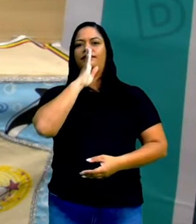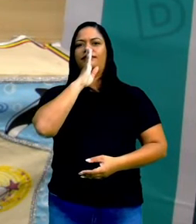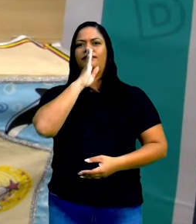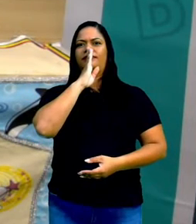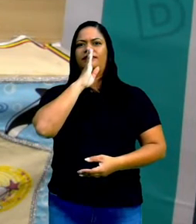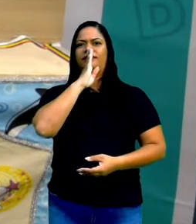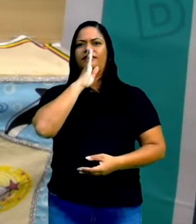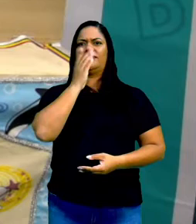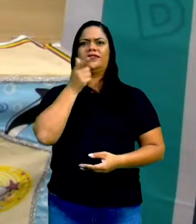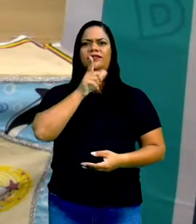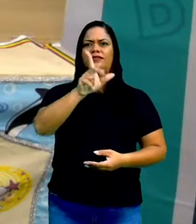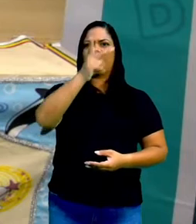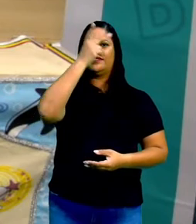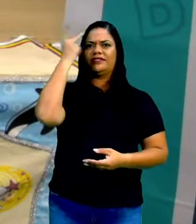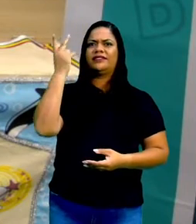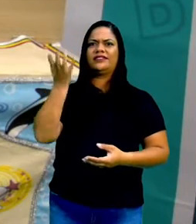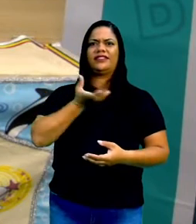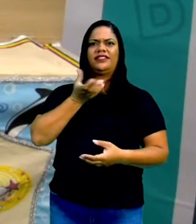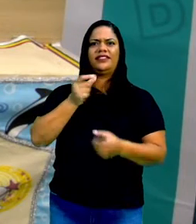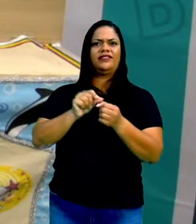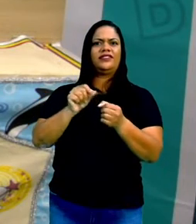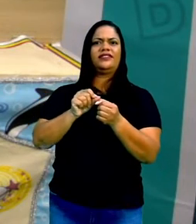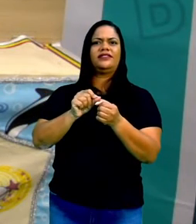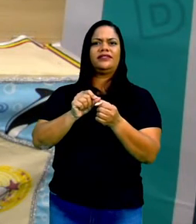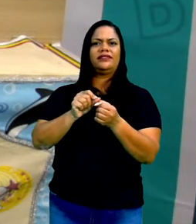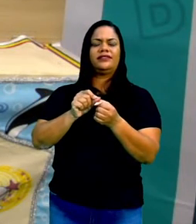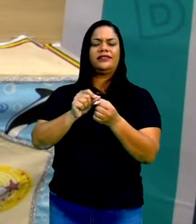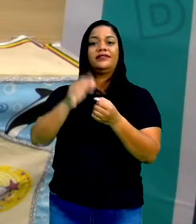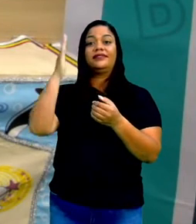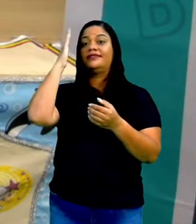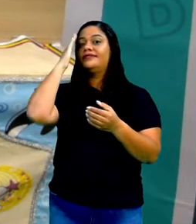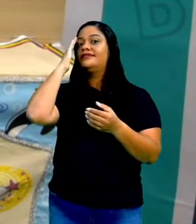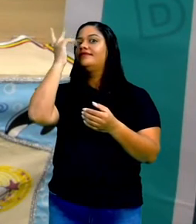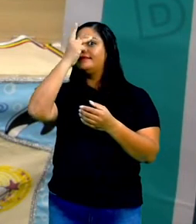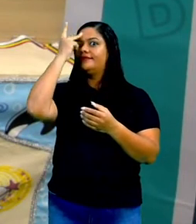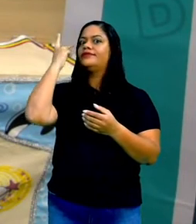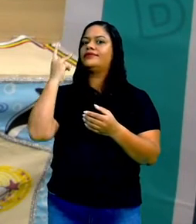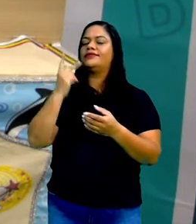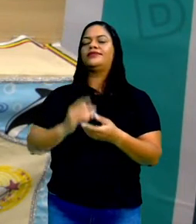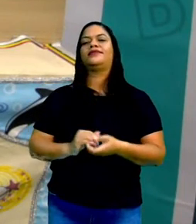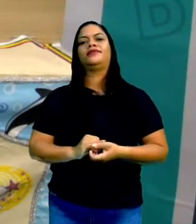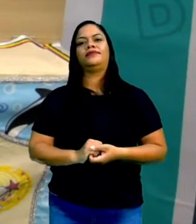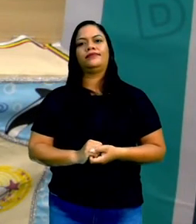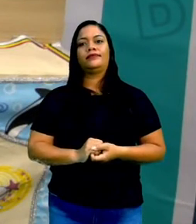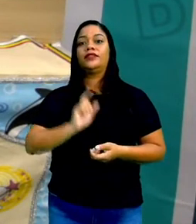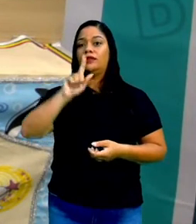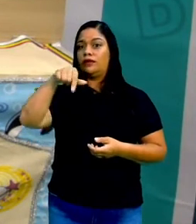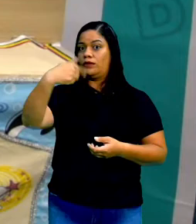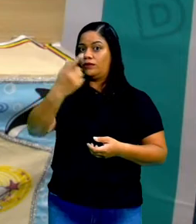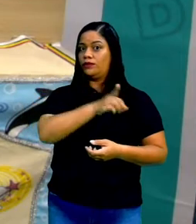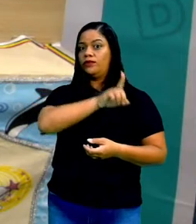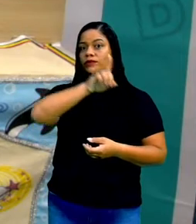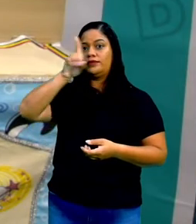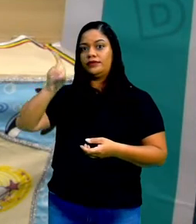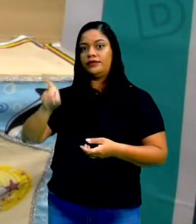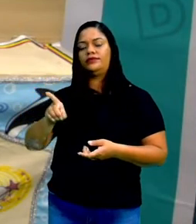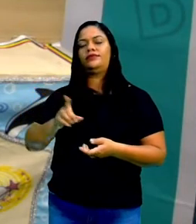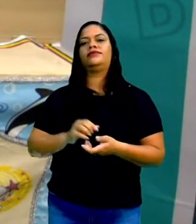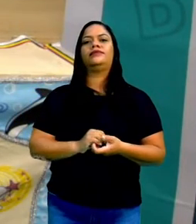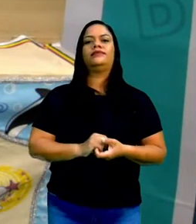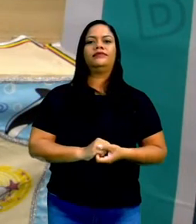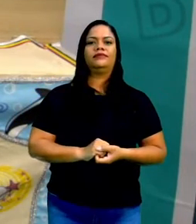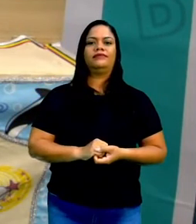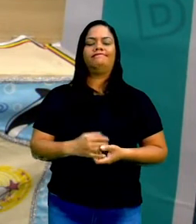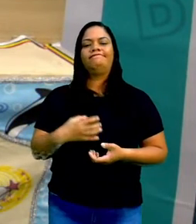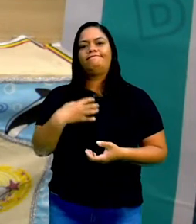barulho, os outros queriam que ele fizesse. Vai entender as pessoas. No dia seguinte,